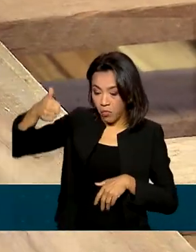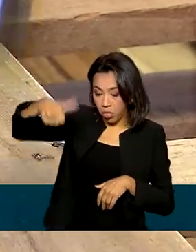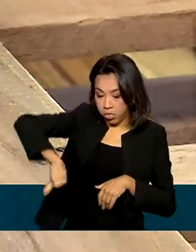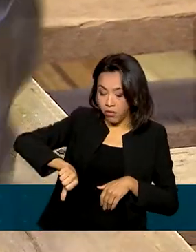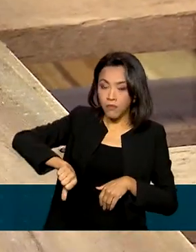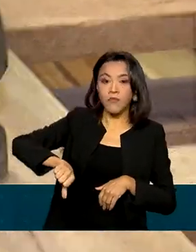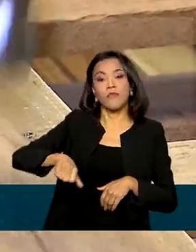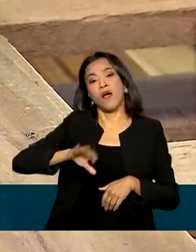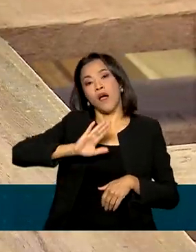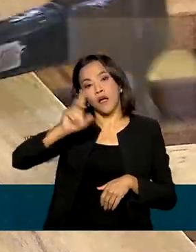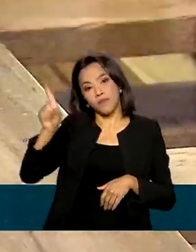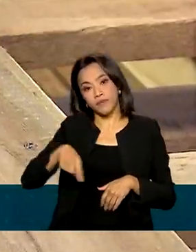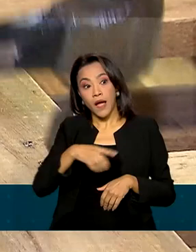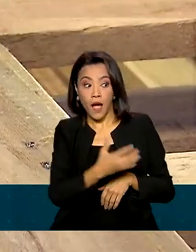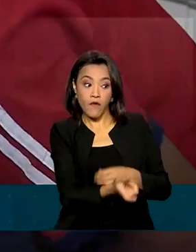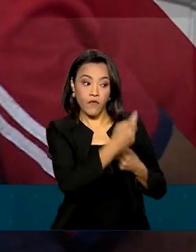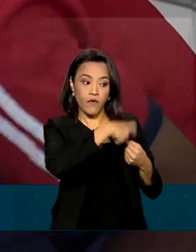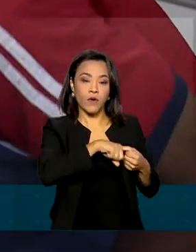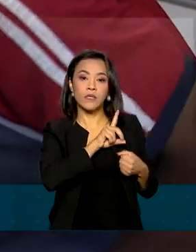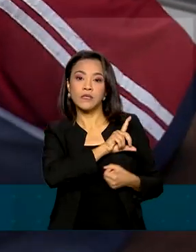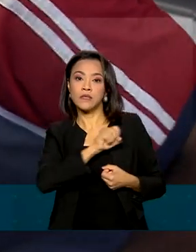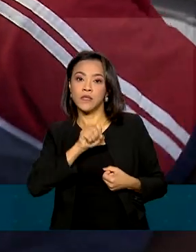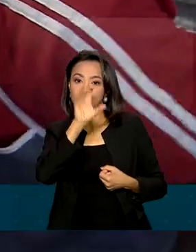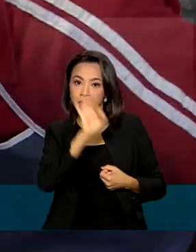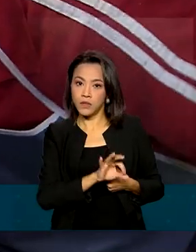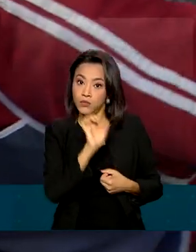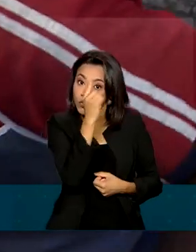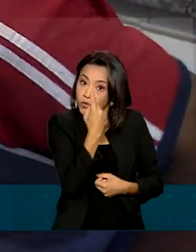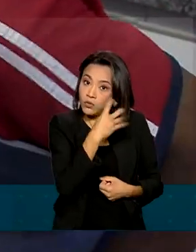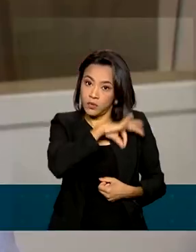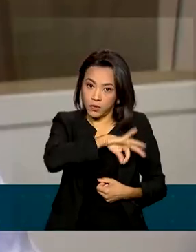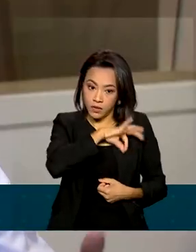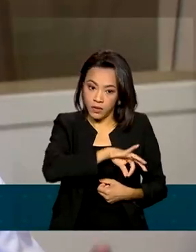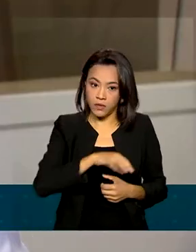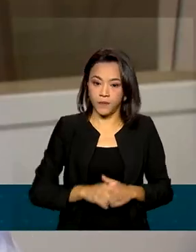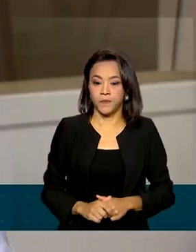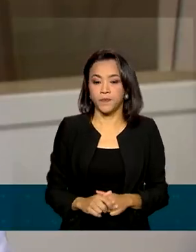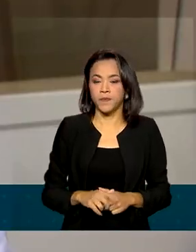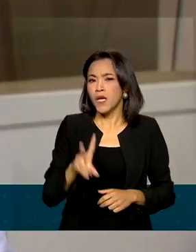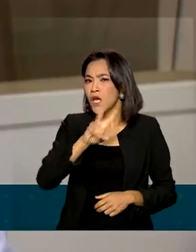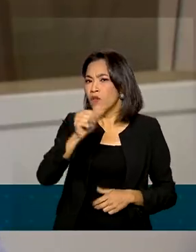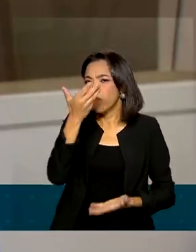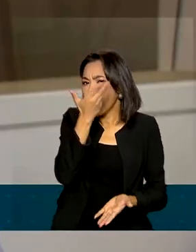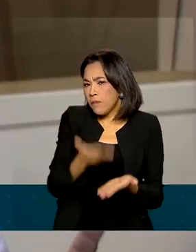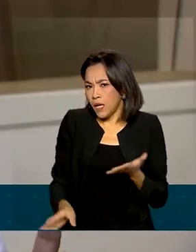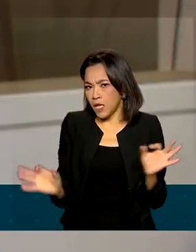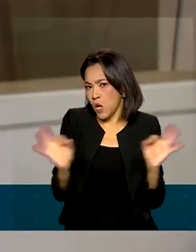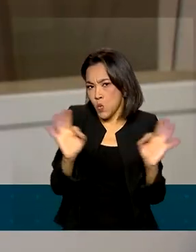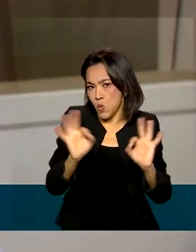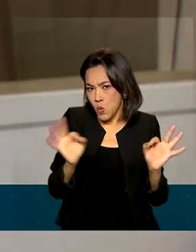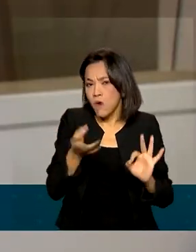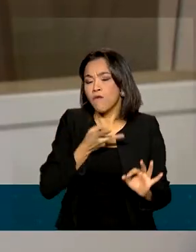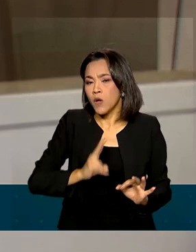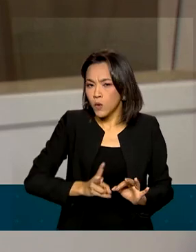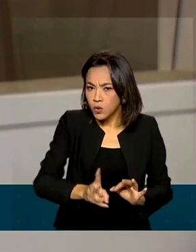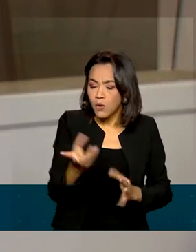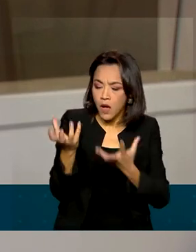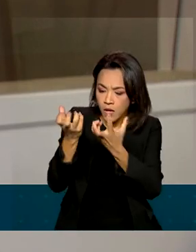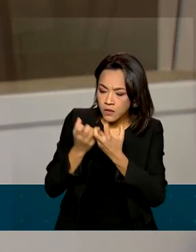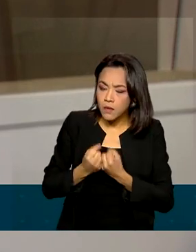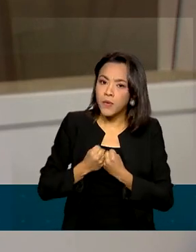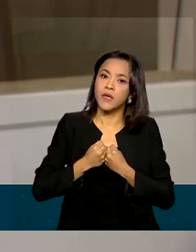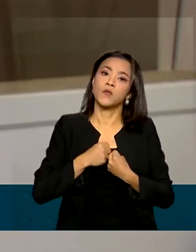volta a pagar o valor integral de um salário mínimo não vai perder o BPC vai continuar recebendo